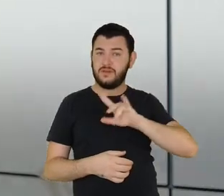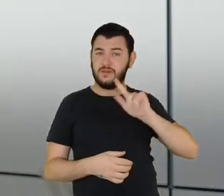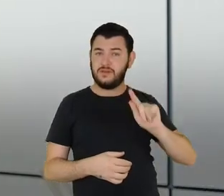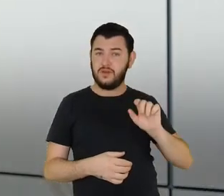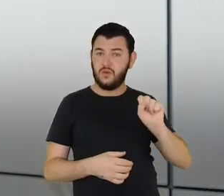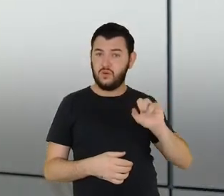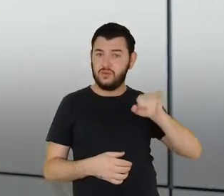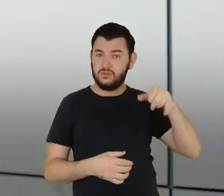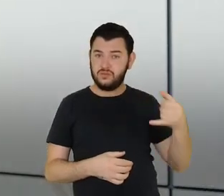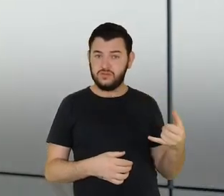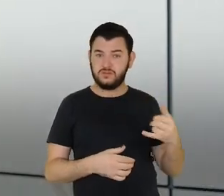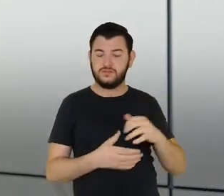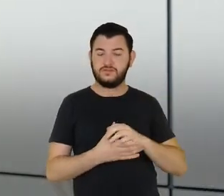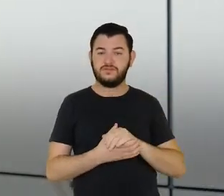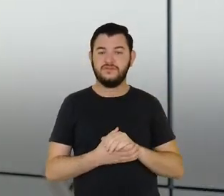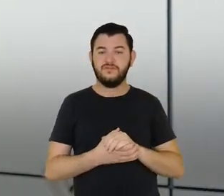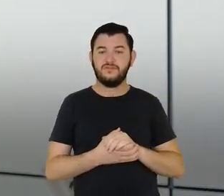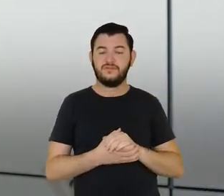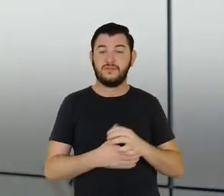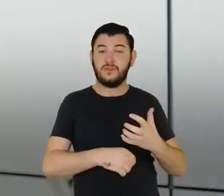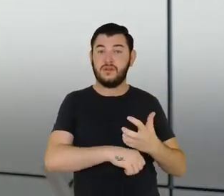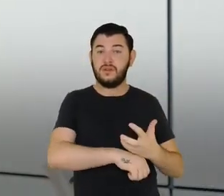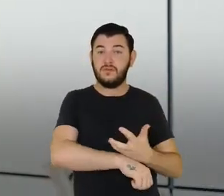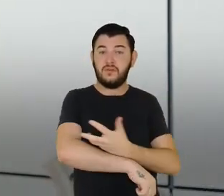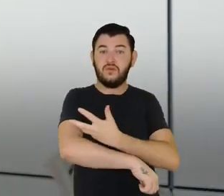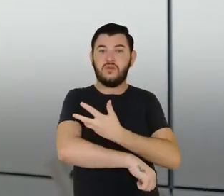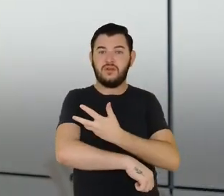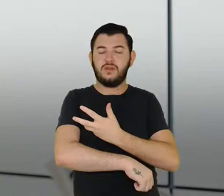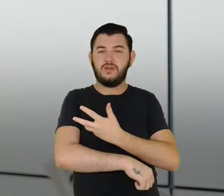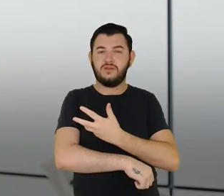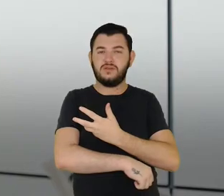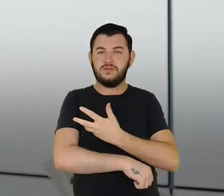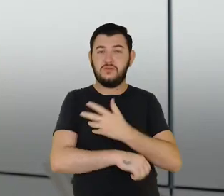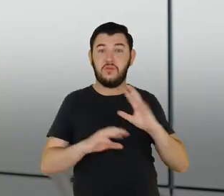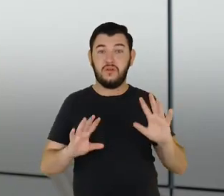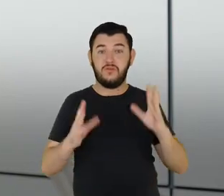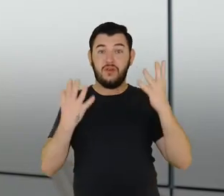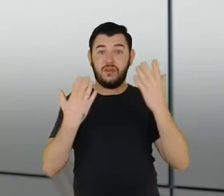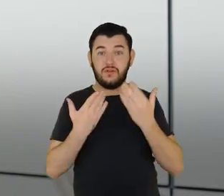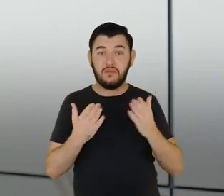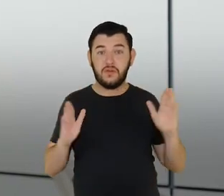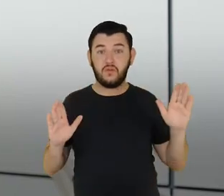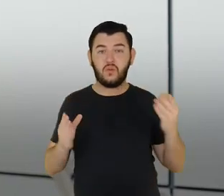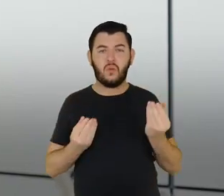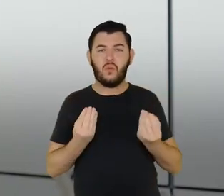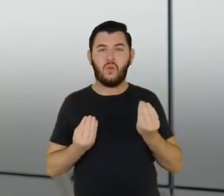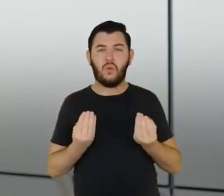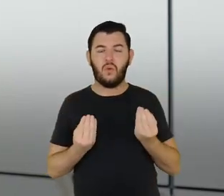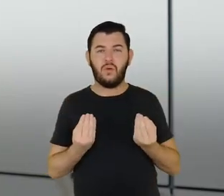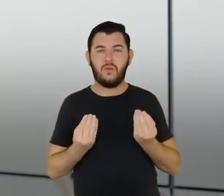começou com a entrega das obras que foram depredadas na época.